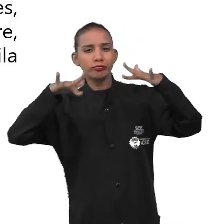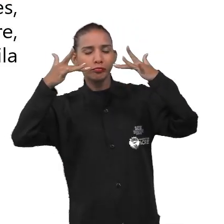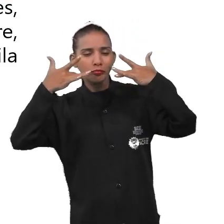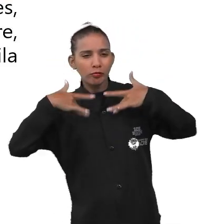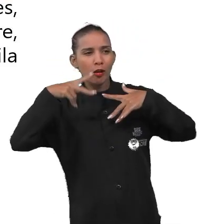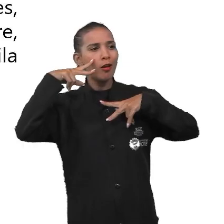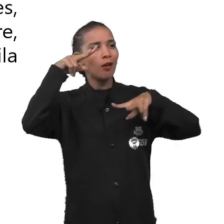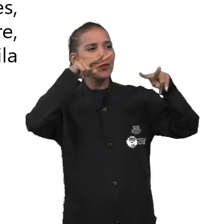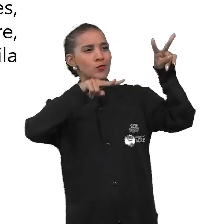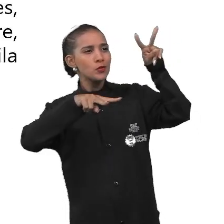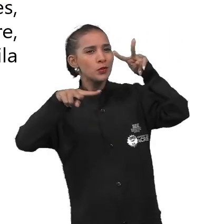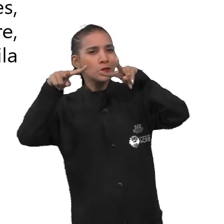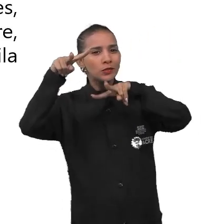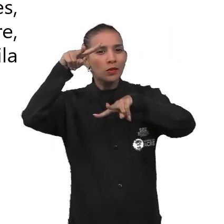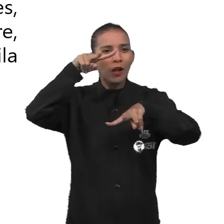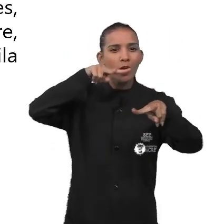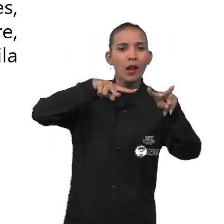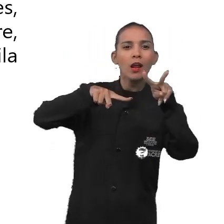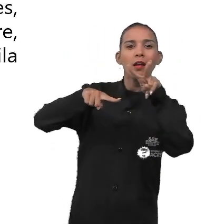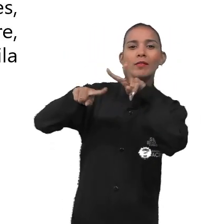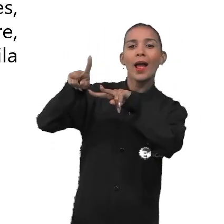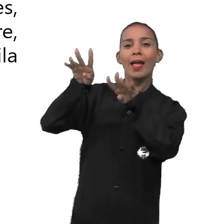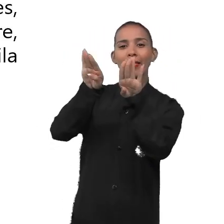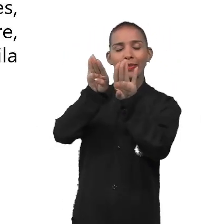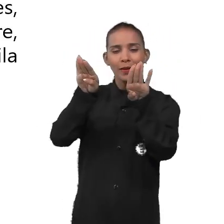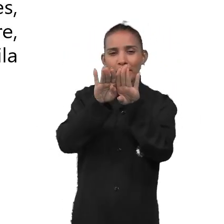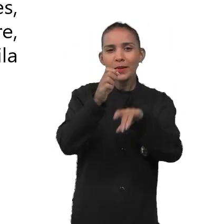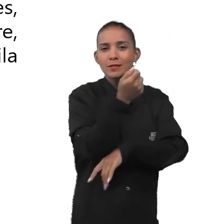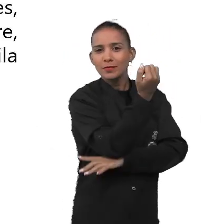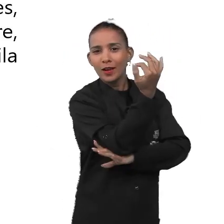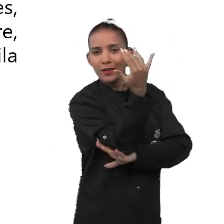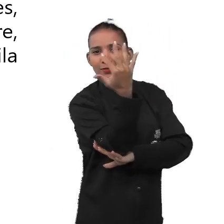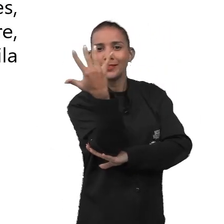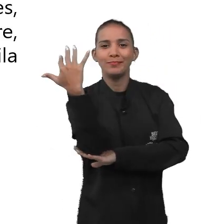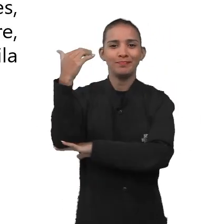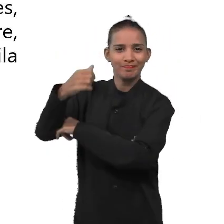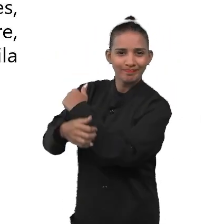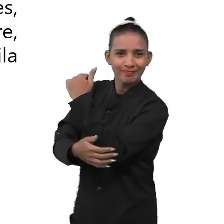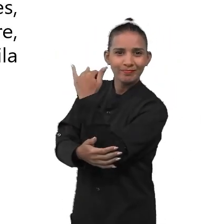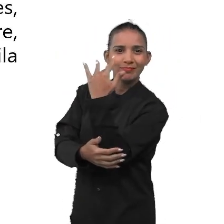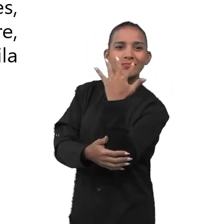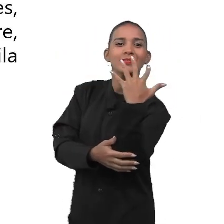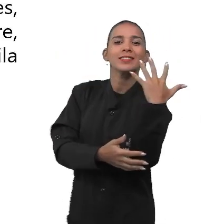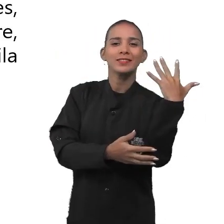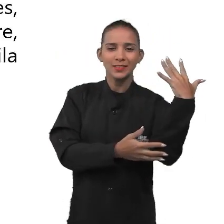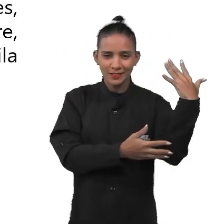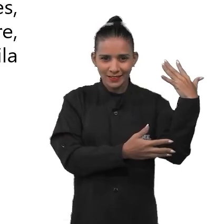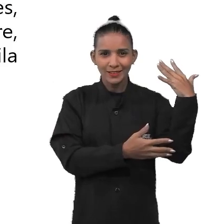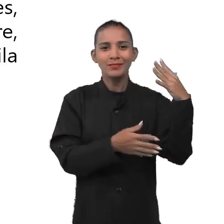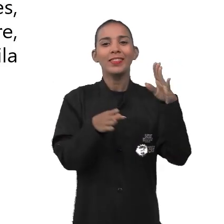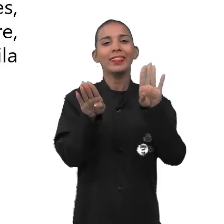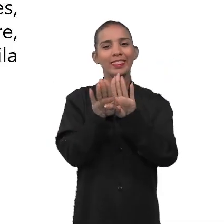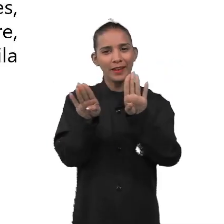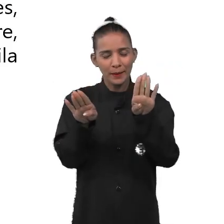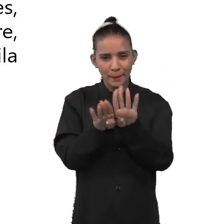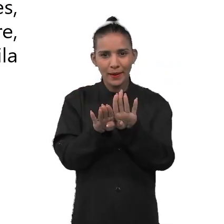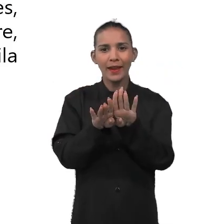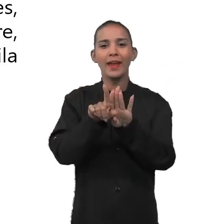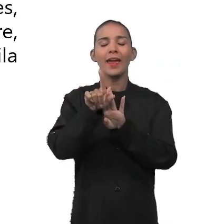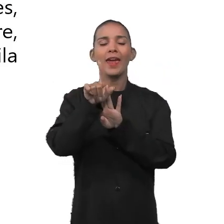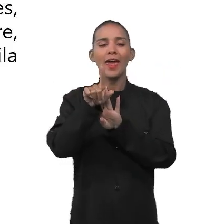inseridas no ambiente da floresta tropical, tá? floresta equatorial também é